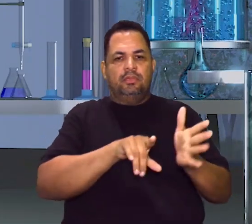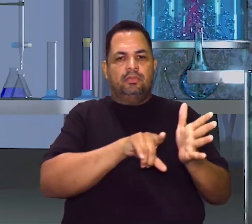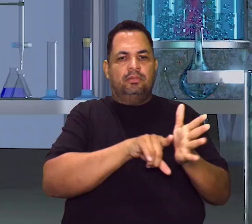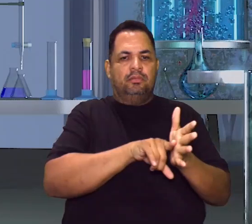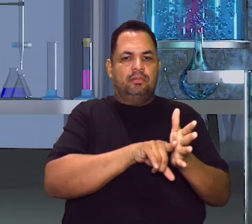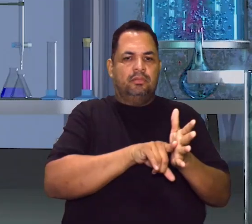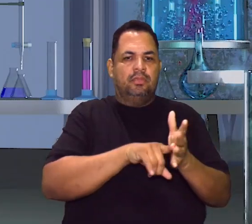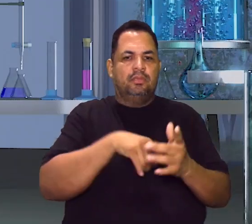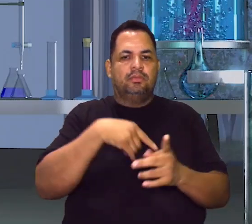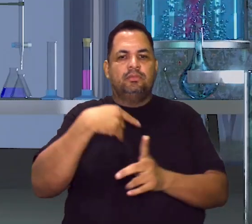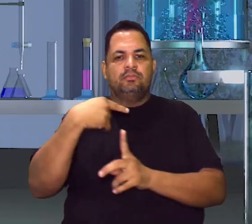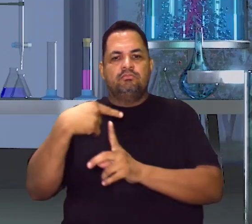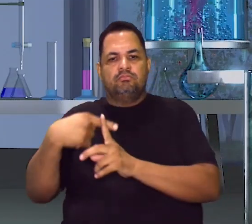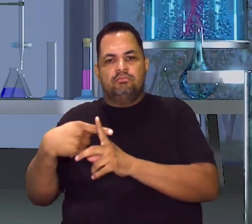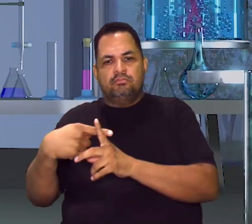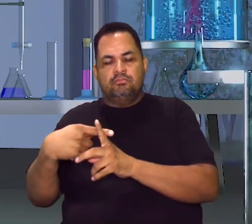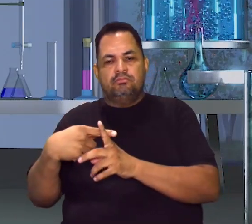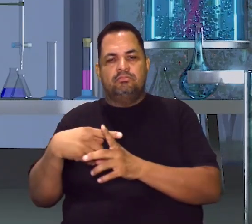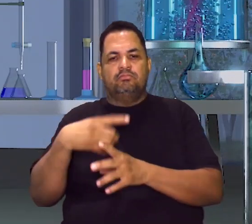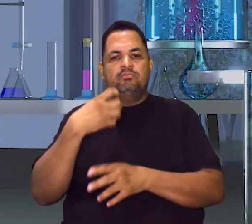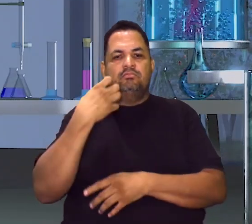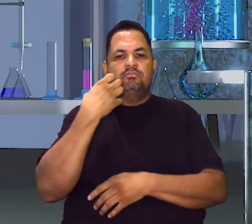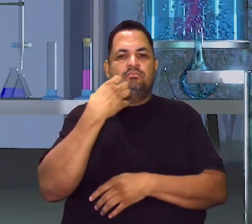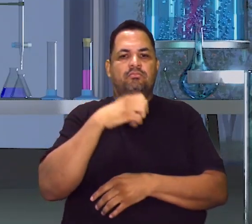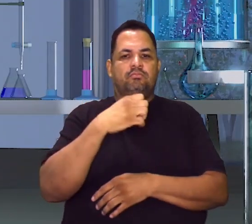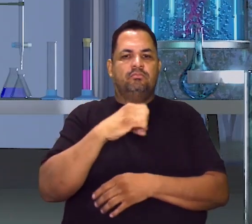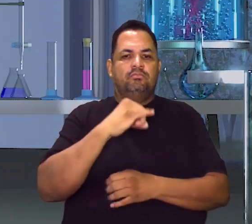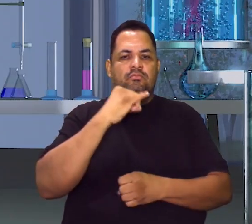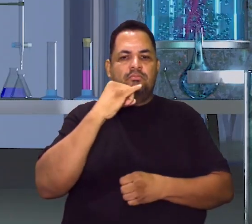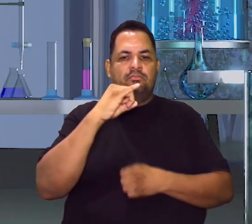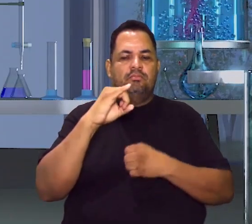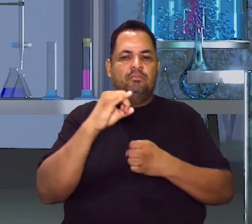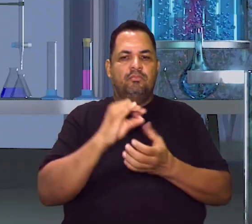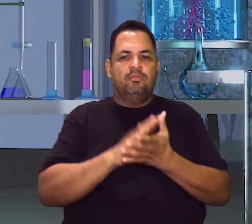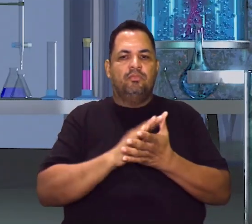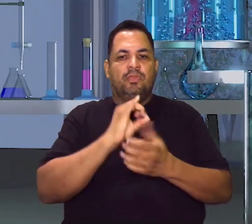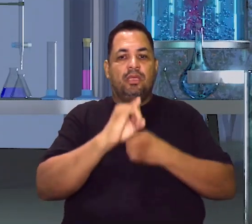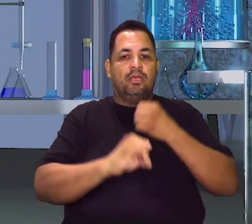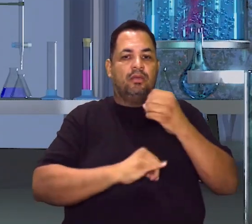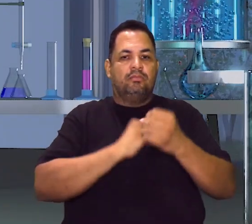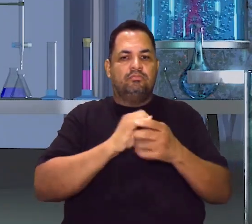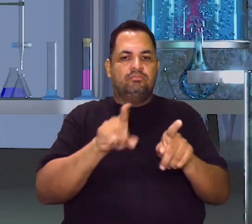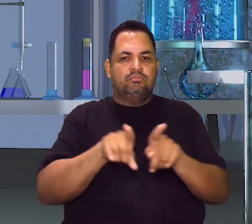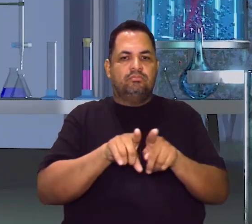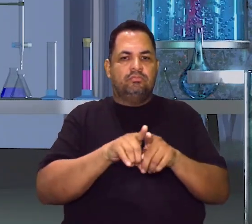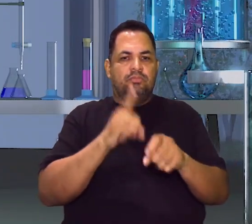Eletronegatividade, eletropositividade, energia de ionização, densidade, enfim.